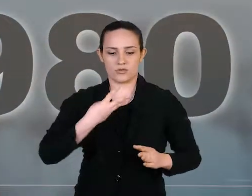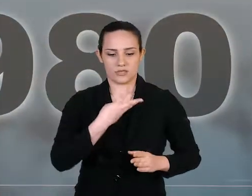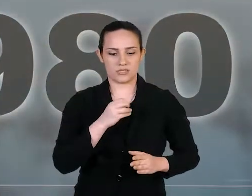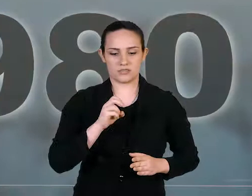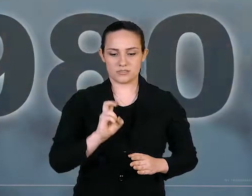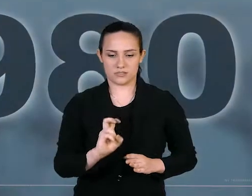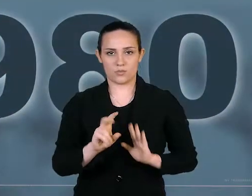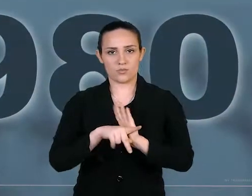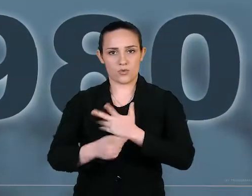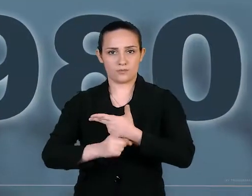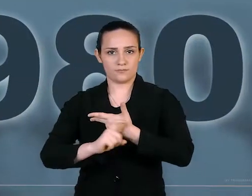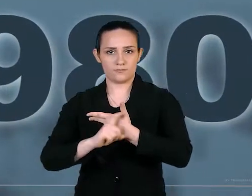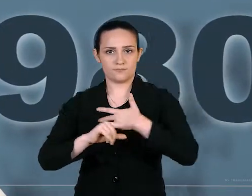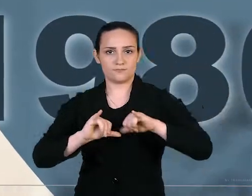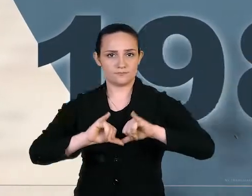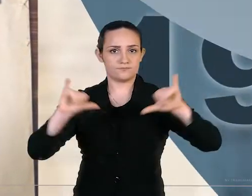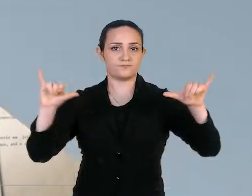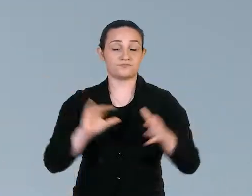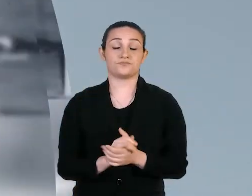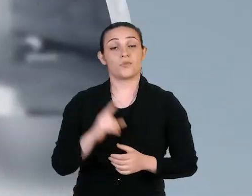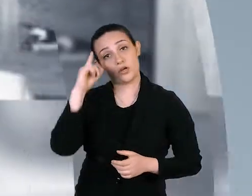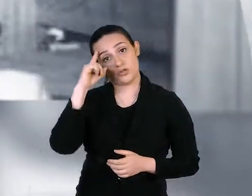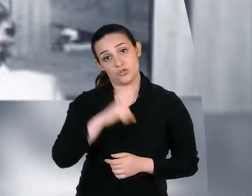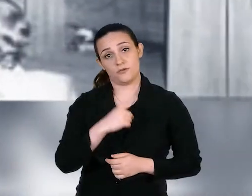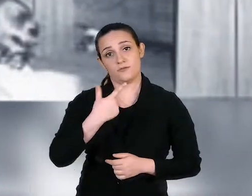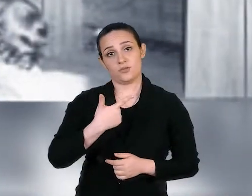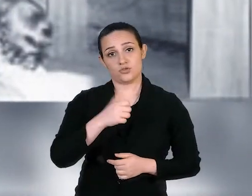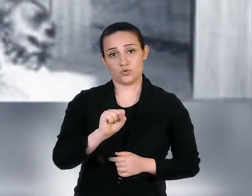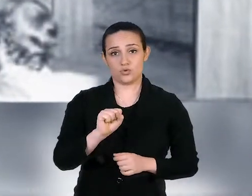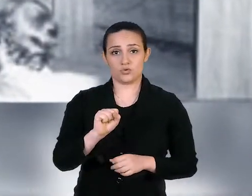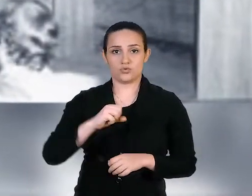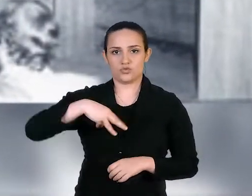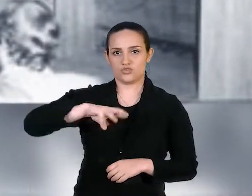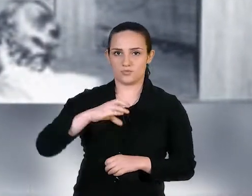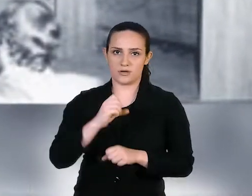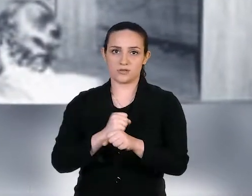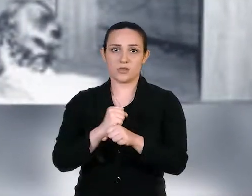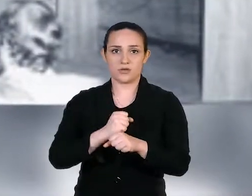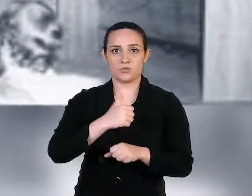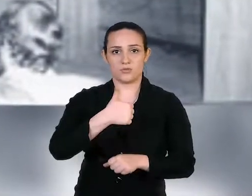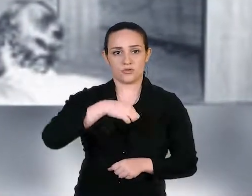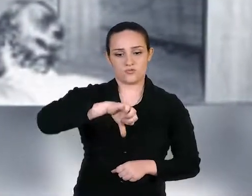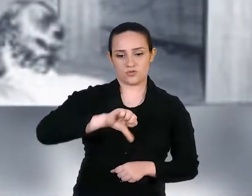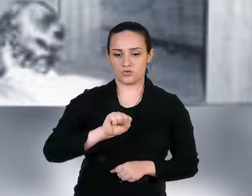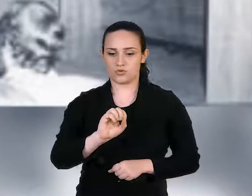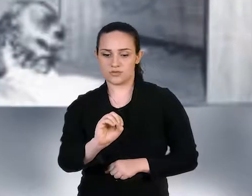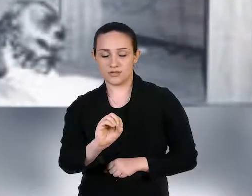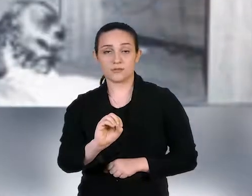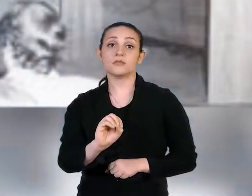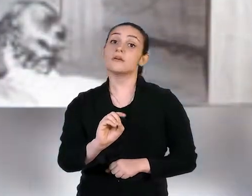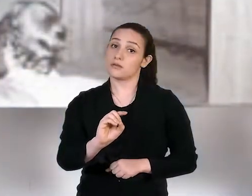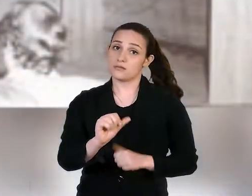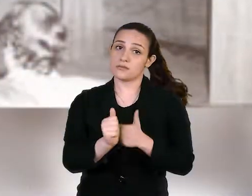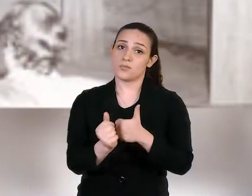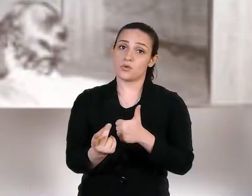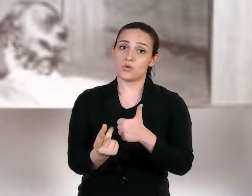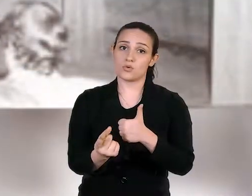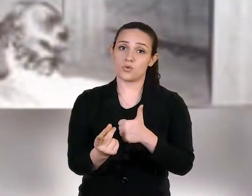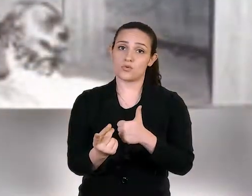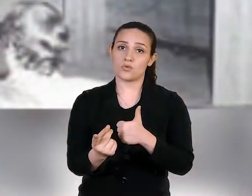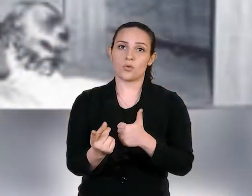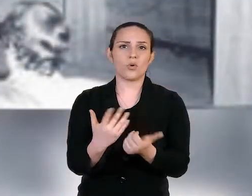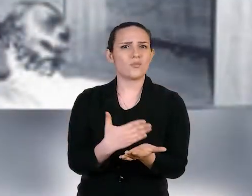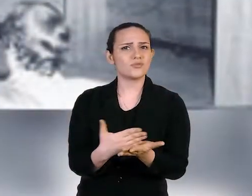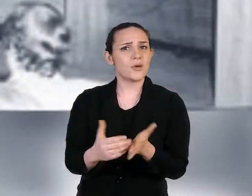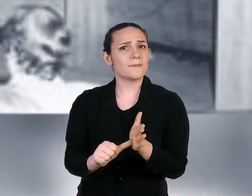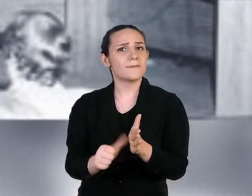do Poder Executivo. Em 28 de março, também de 1980, o Tribunal de Contas sediou